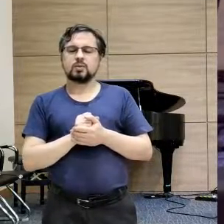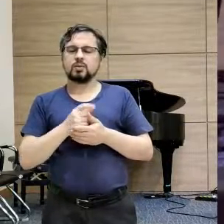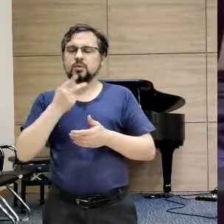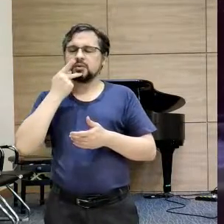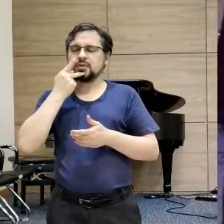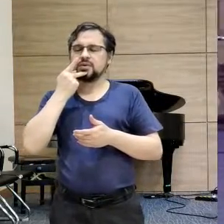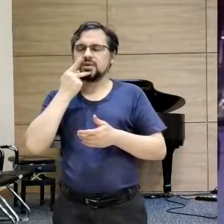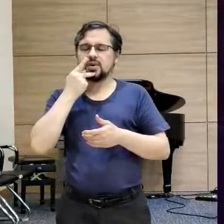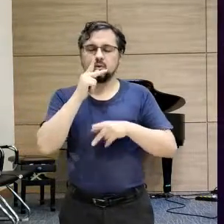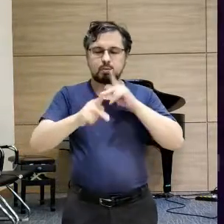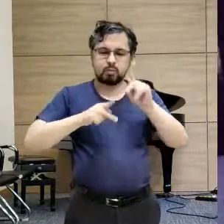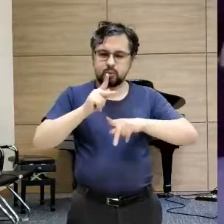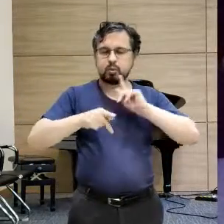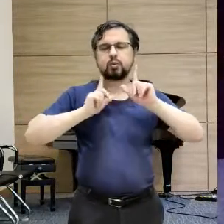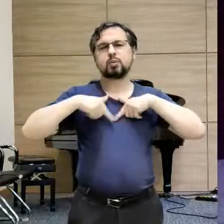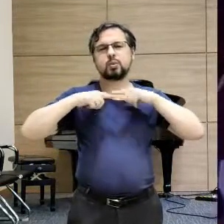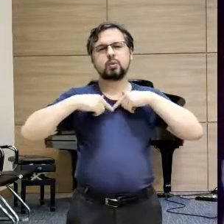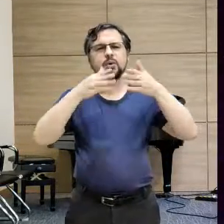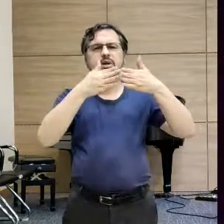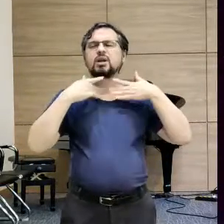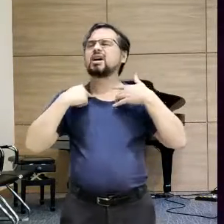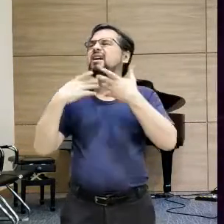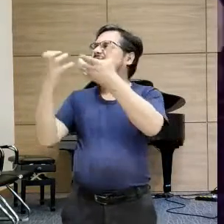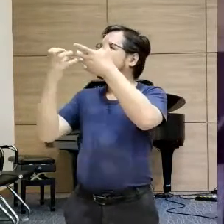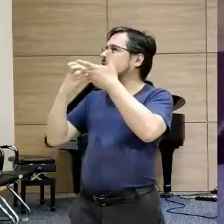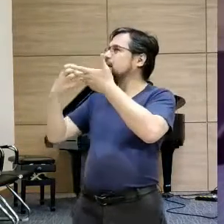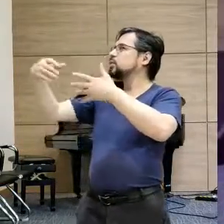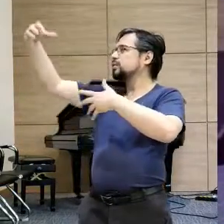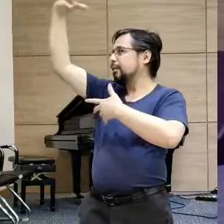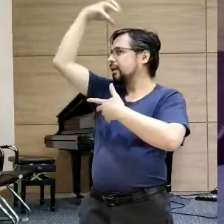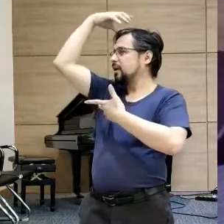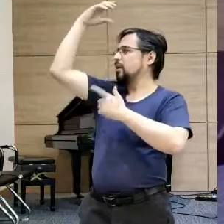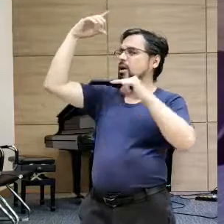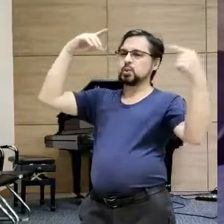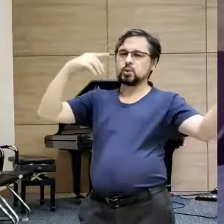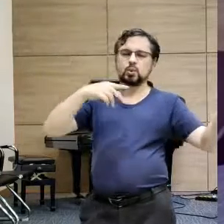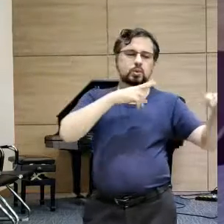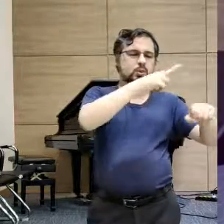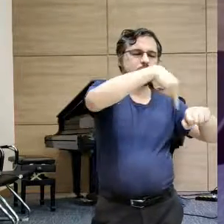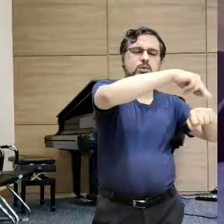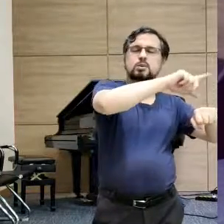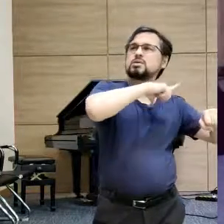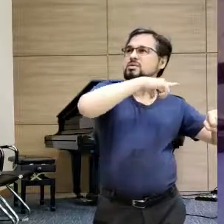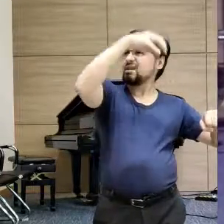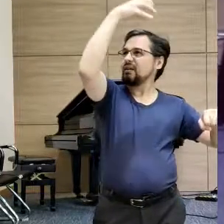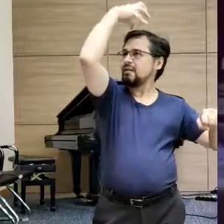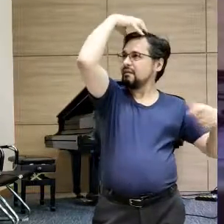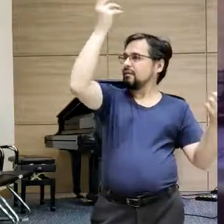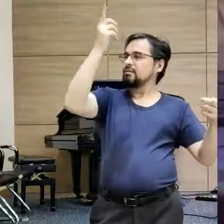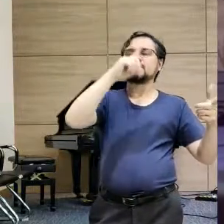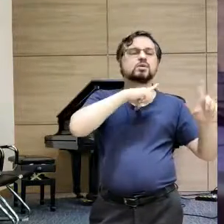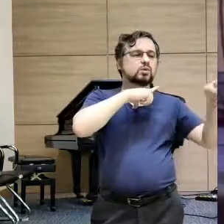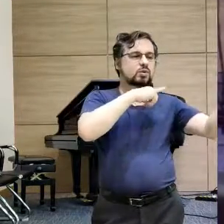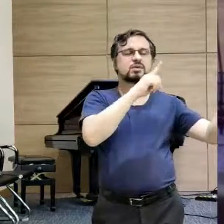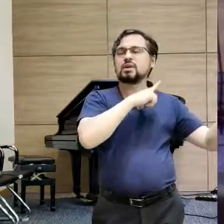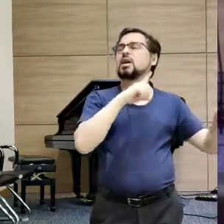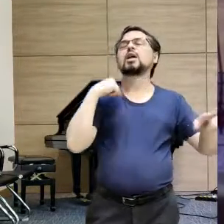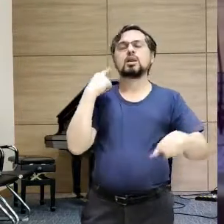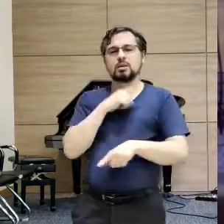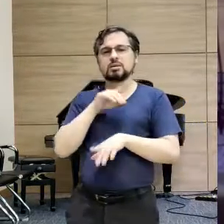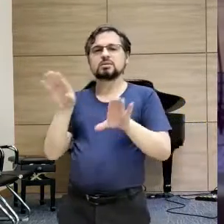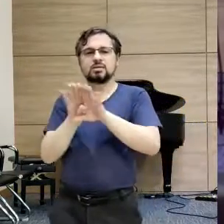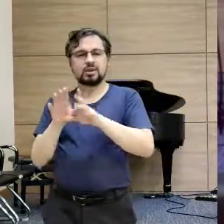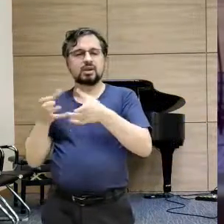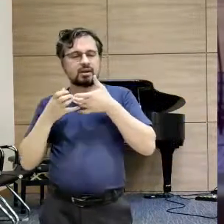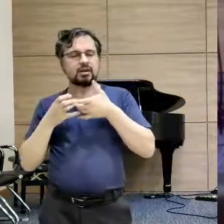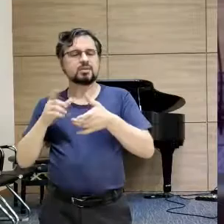outras nações têm rei, Senhor. Todas as outras nações têm um soberano. E se as outras nações têm um soberano, nós também queremos